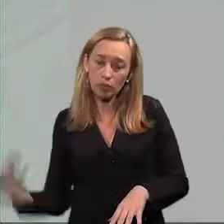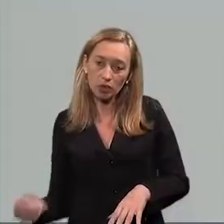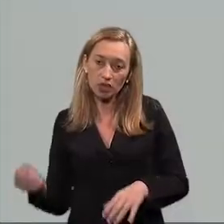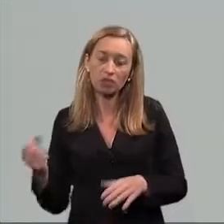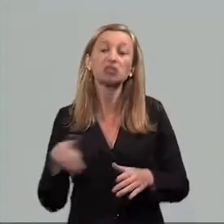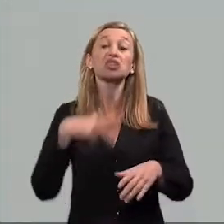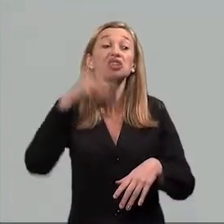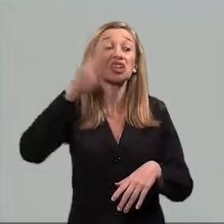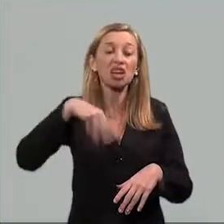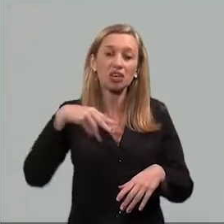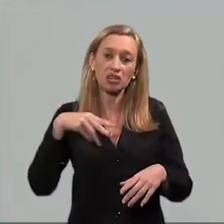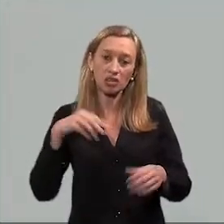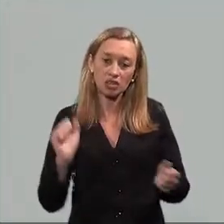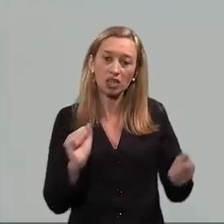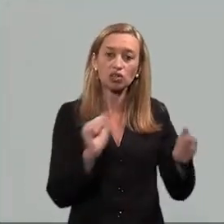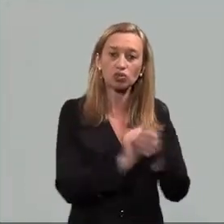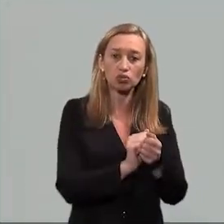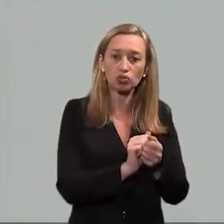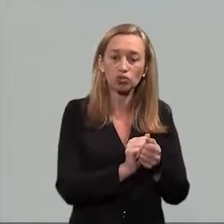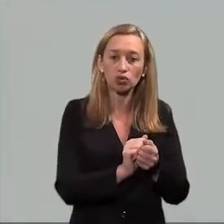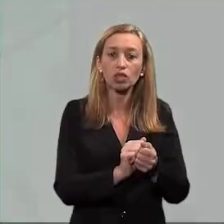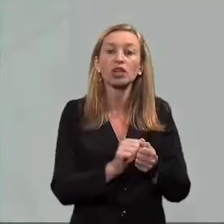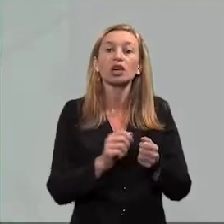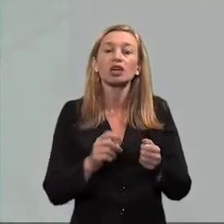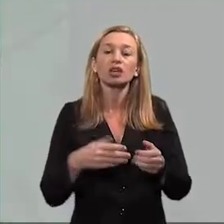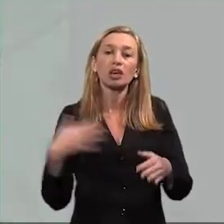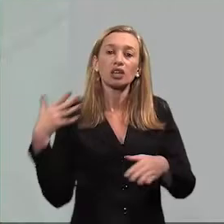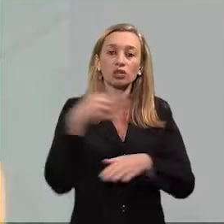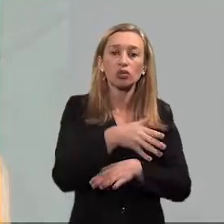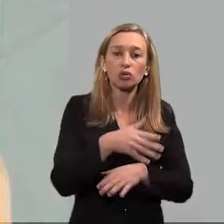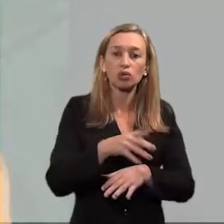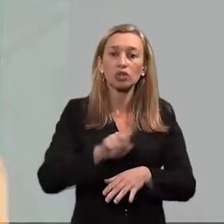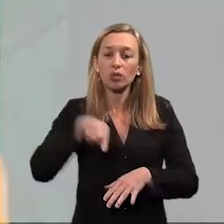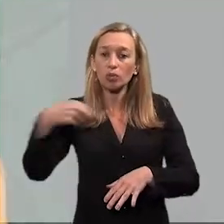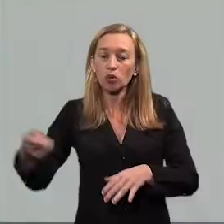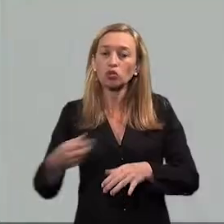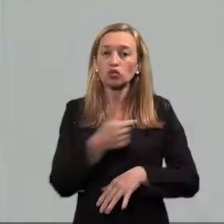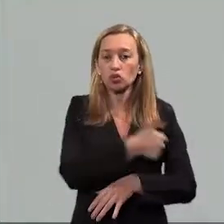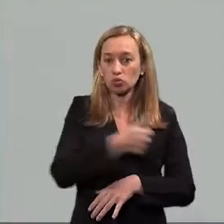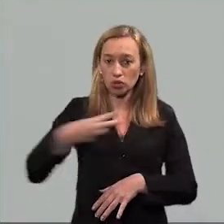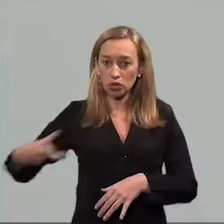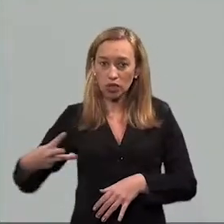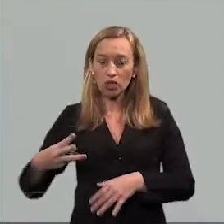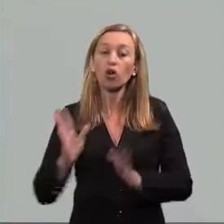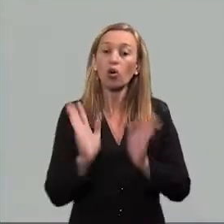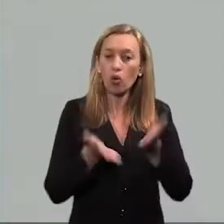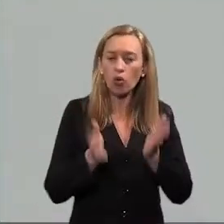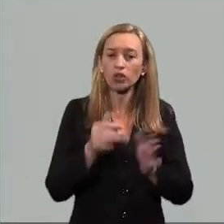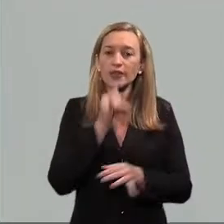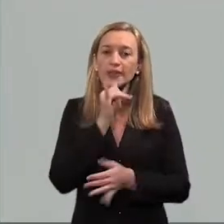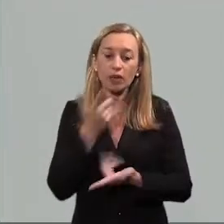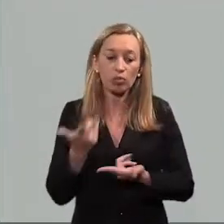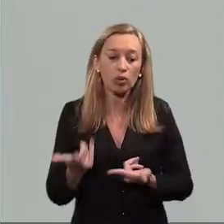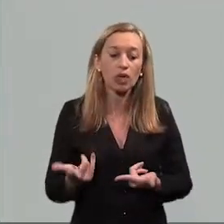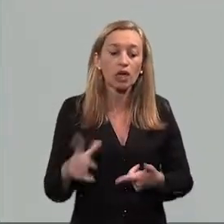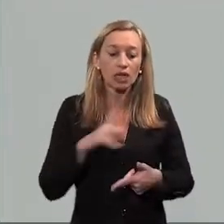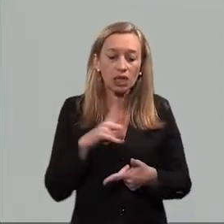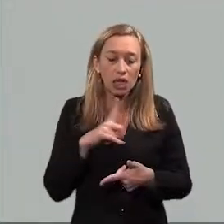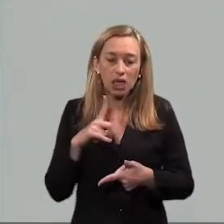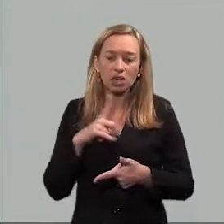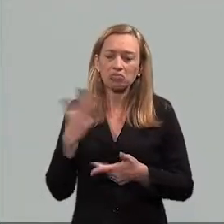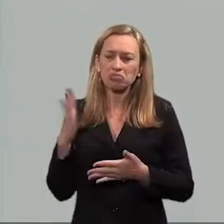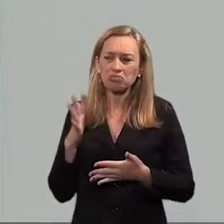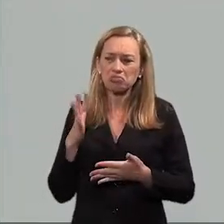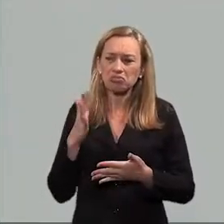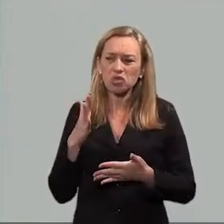desejar. Exatamente. Quem faz parte desse fundo? Todos os servidores que entraram depois de 2013. Então, esse fundo hoje, por exemplo,